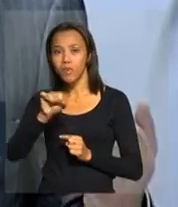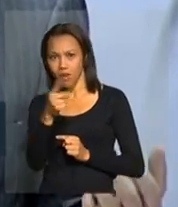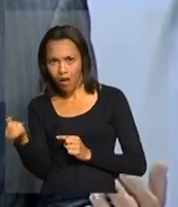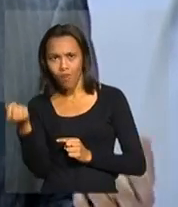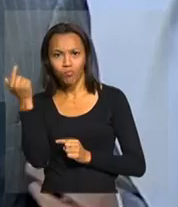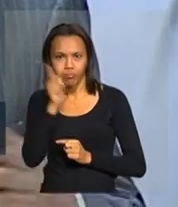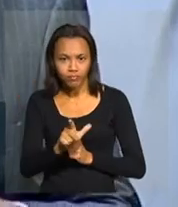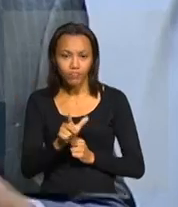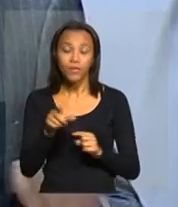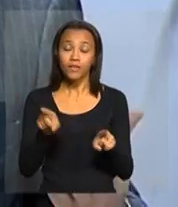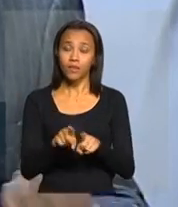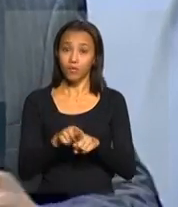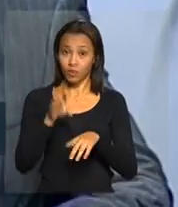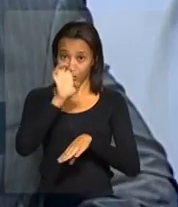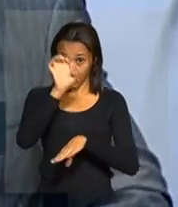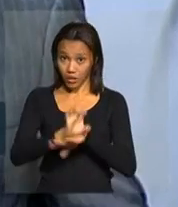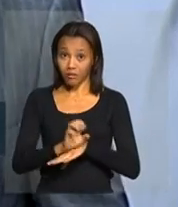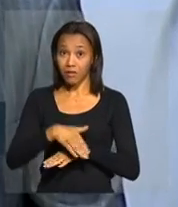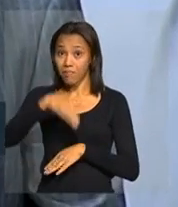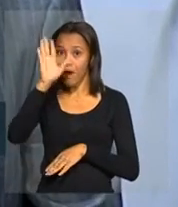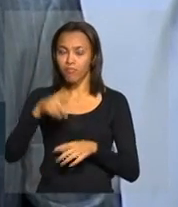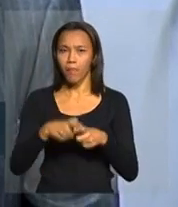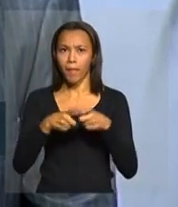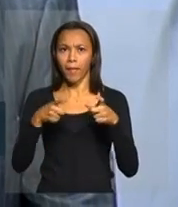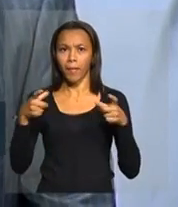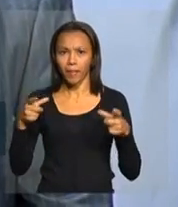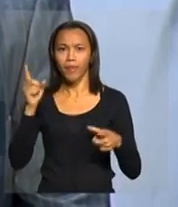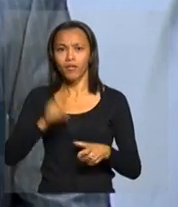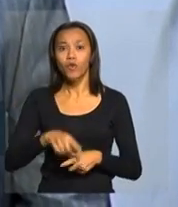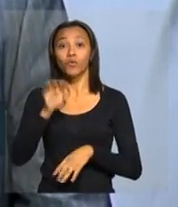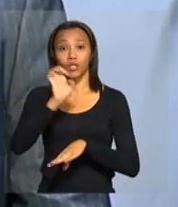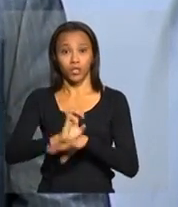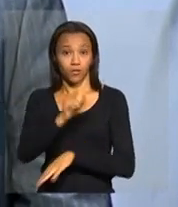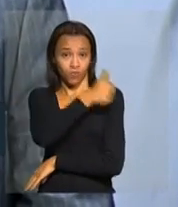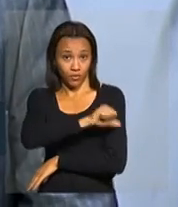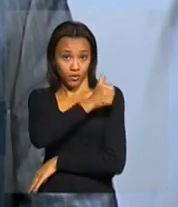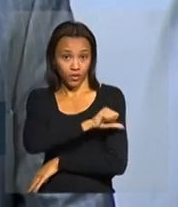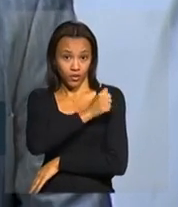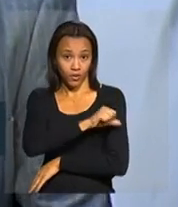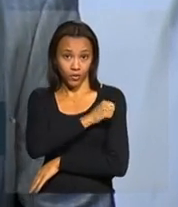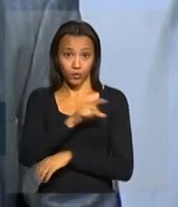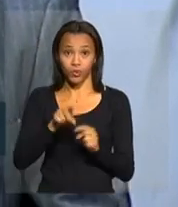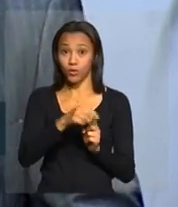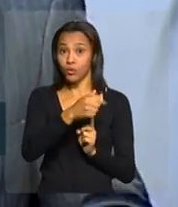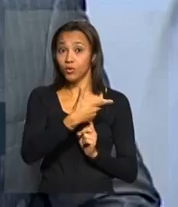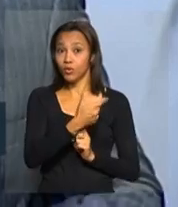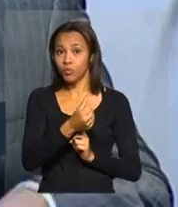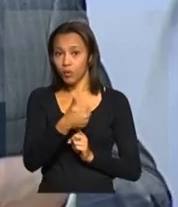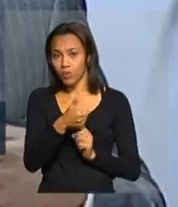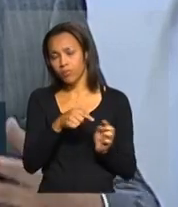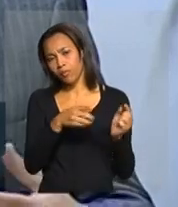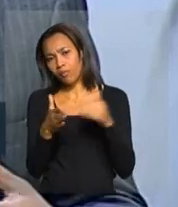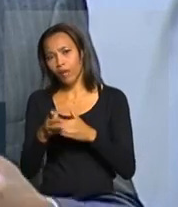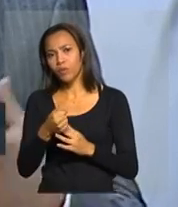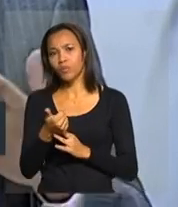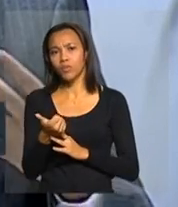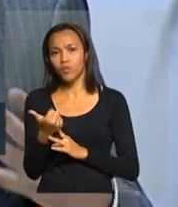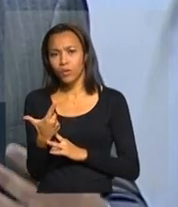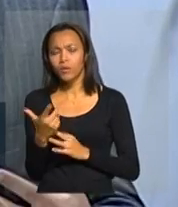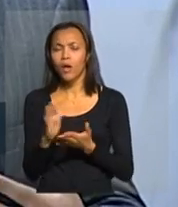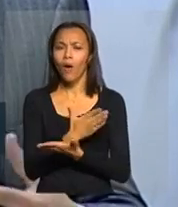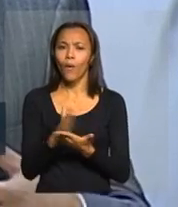E dos estados que mais cresceram, o estado do Rio de Janeiro foi um dos que mais cresceu de 2011 para 2012. Então, tem alguns estados que